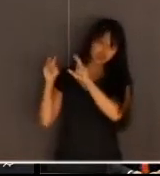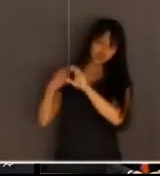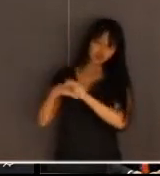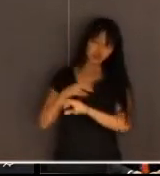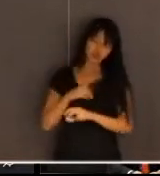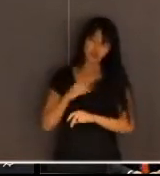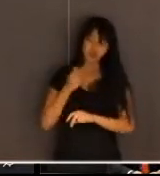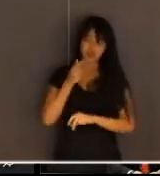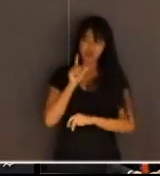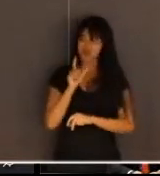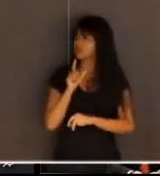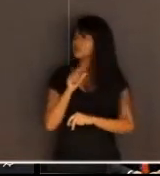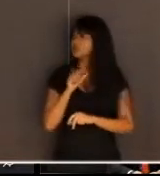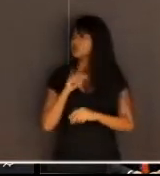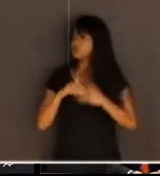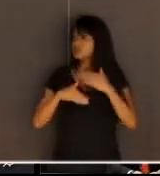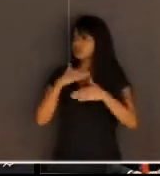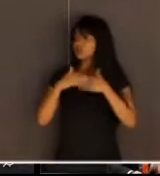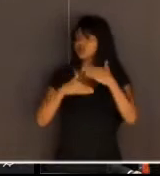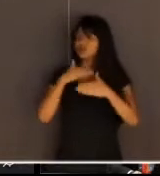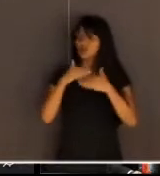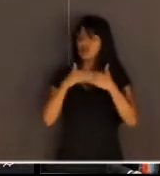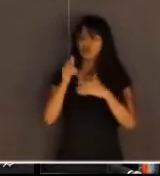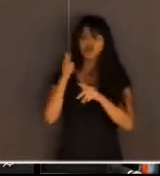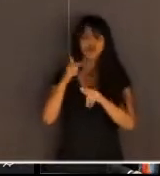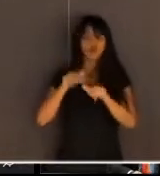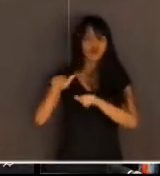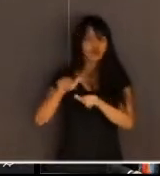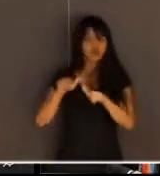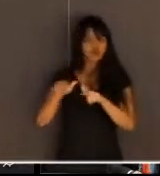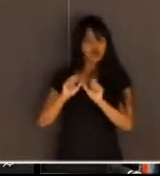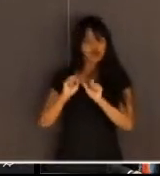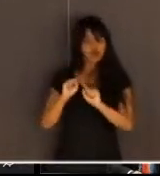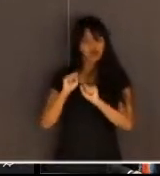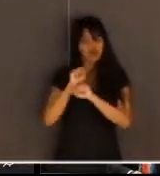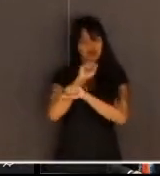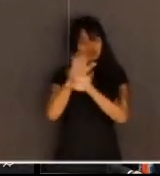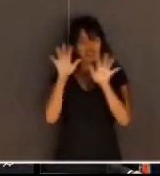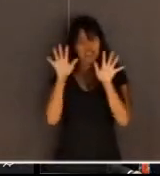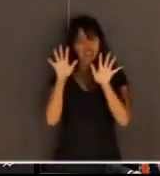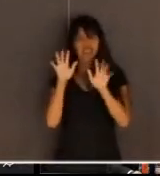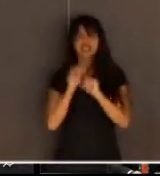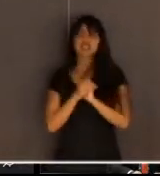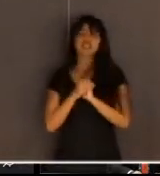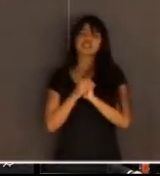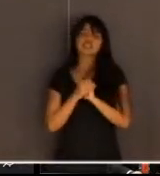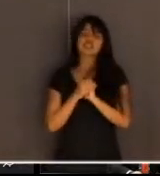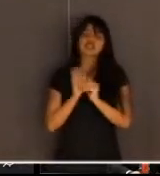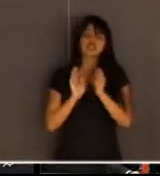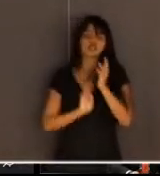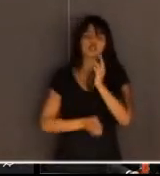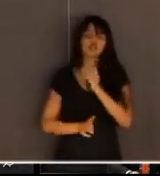um trabalho que possa, de uma forma muito clara, manter